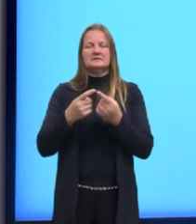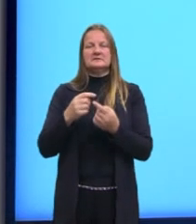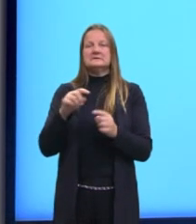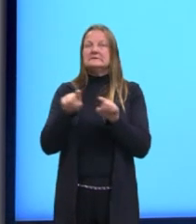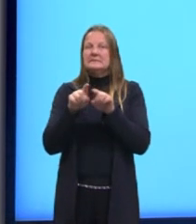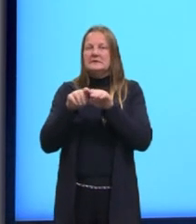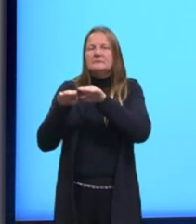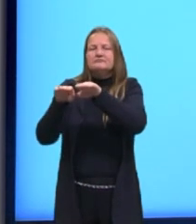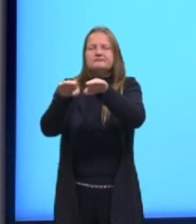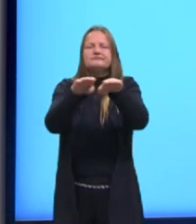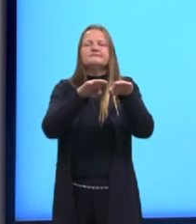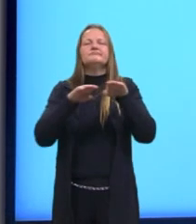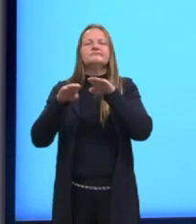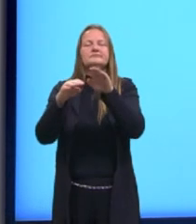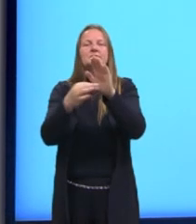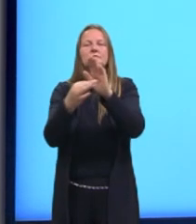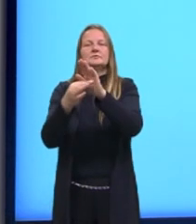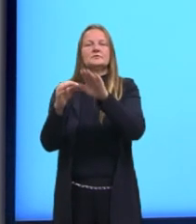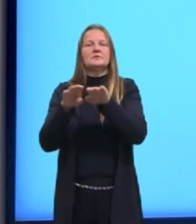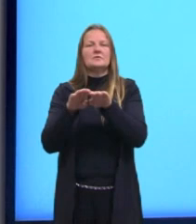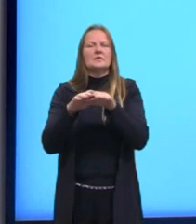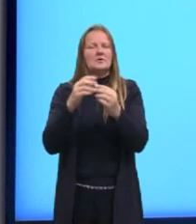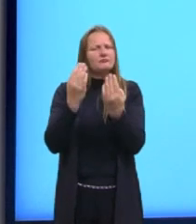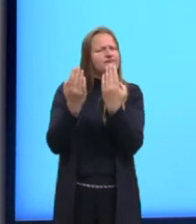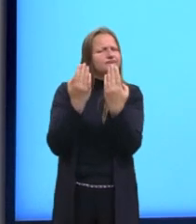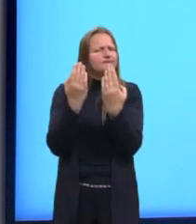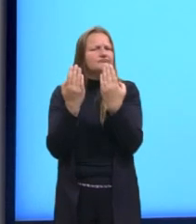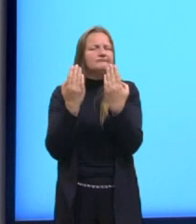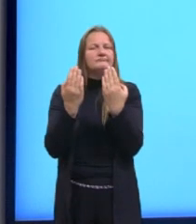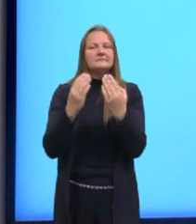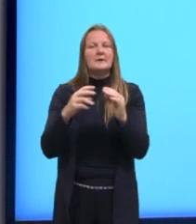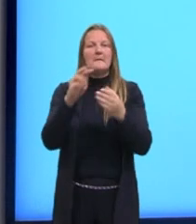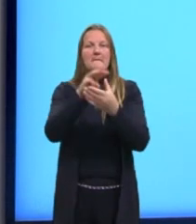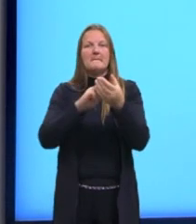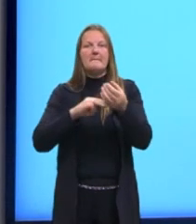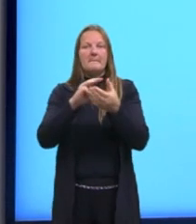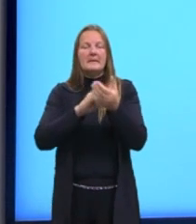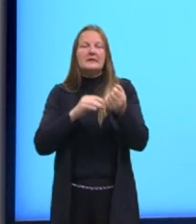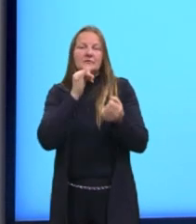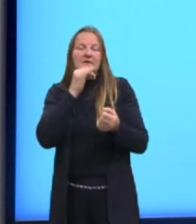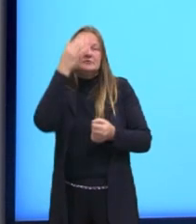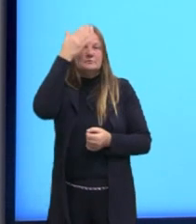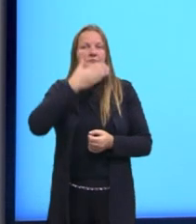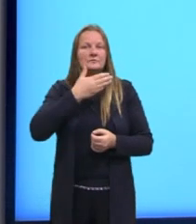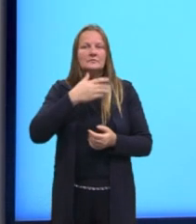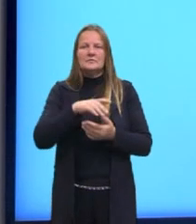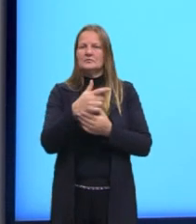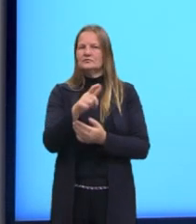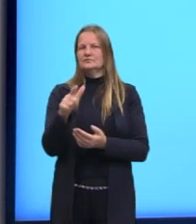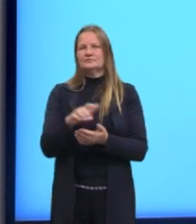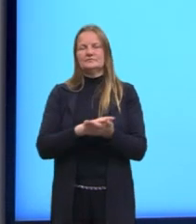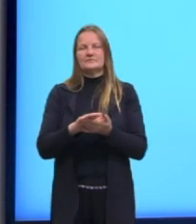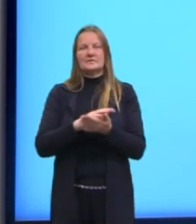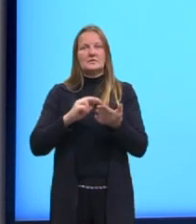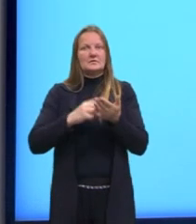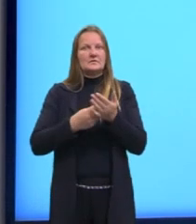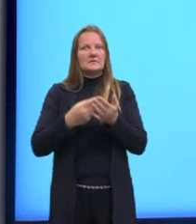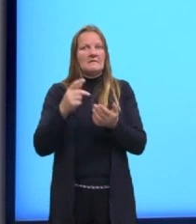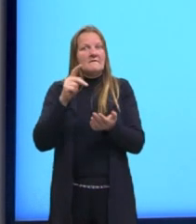de imediato, pois o fato de não se estabelecer métodos e testes comprobatórios não